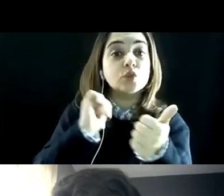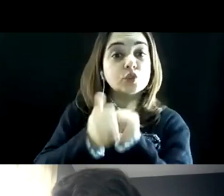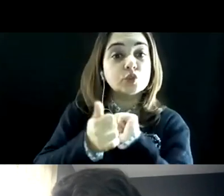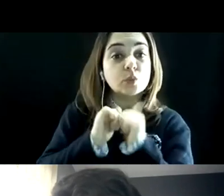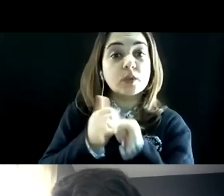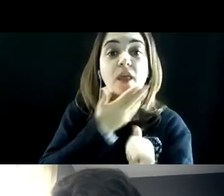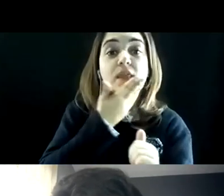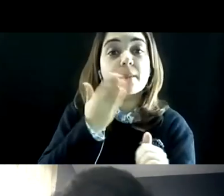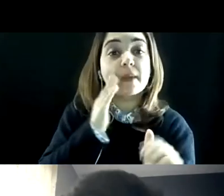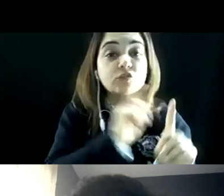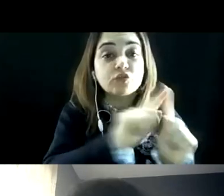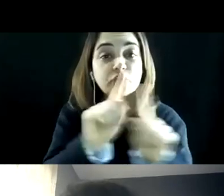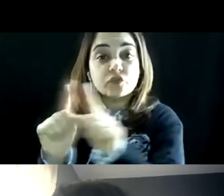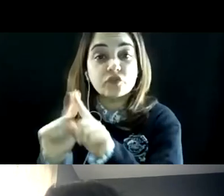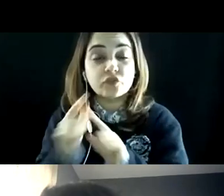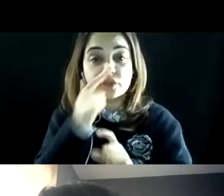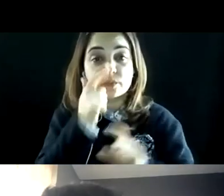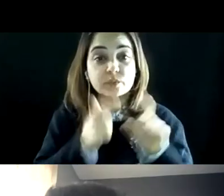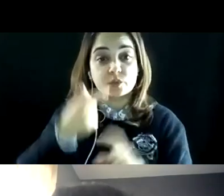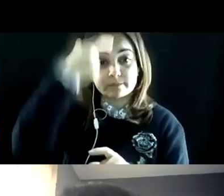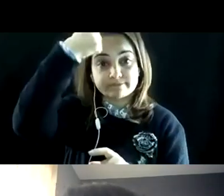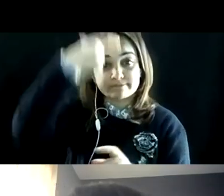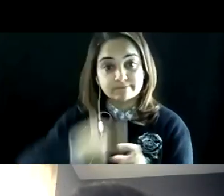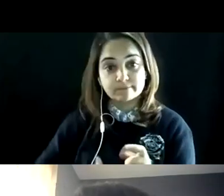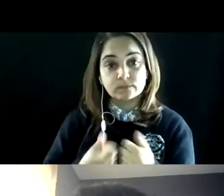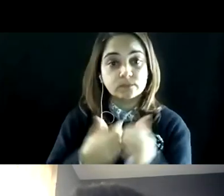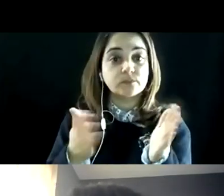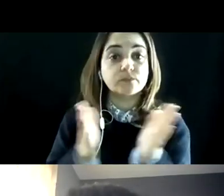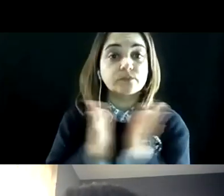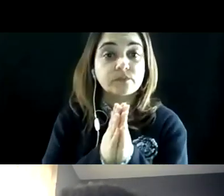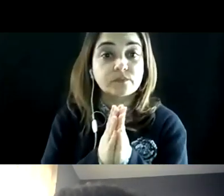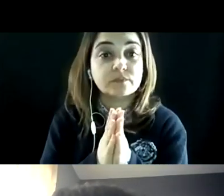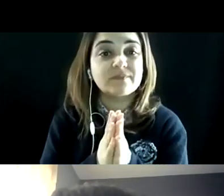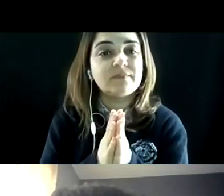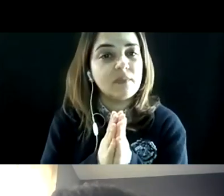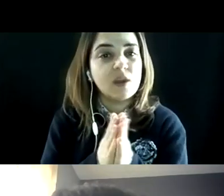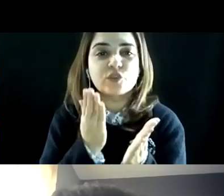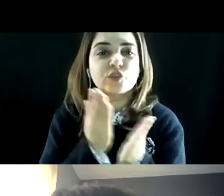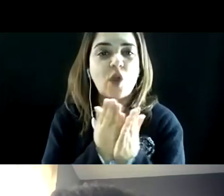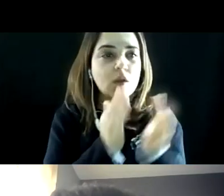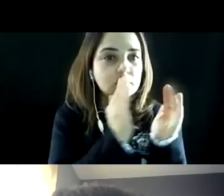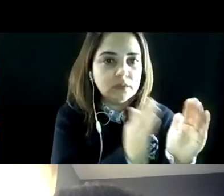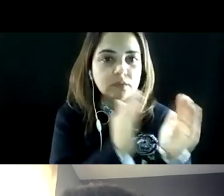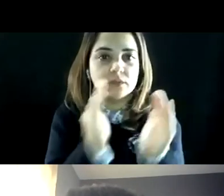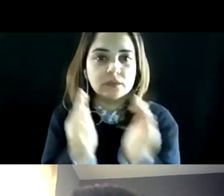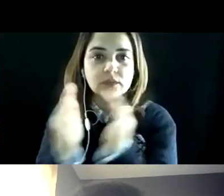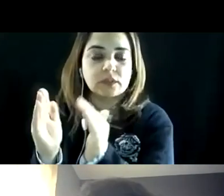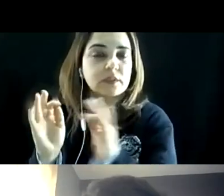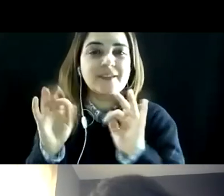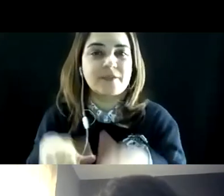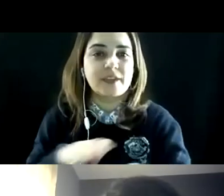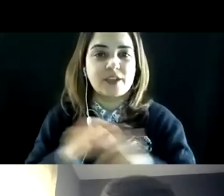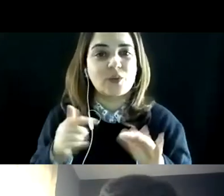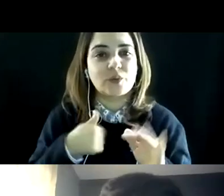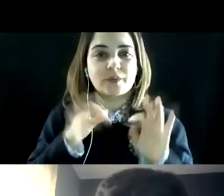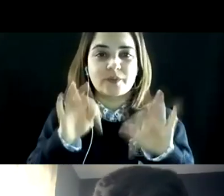no seu todo, não é? E não apenas de uma forma tão seccionada. Pronto, e por aqui termino. Obrigada.